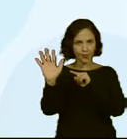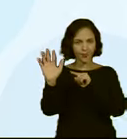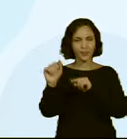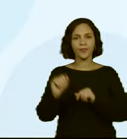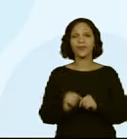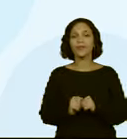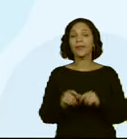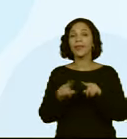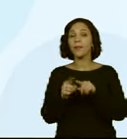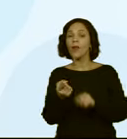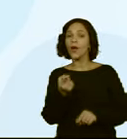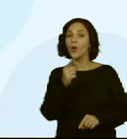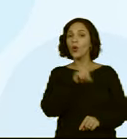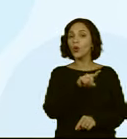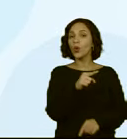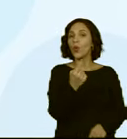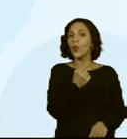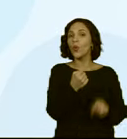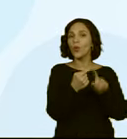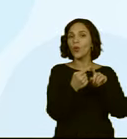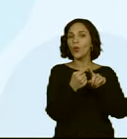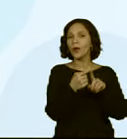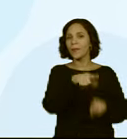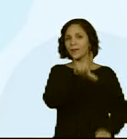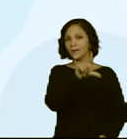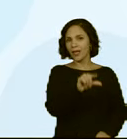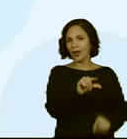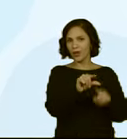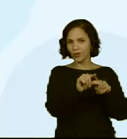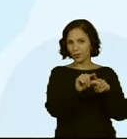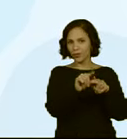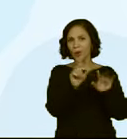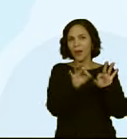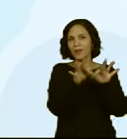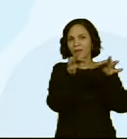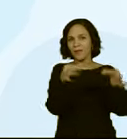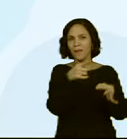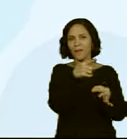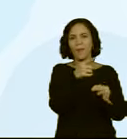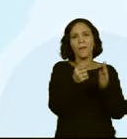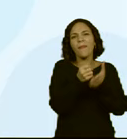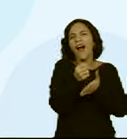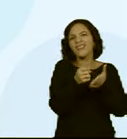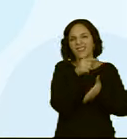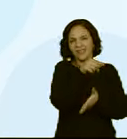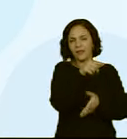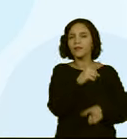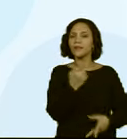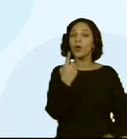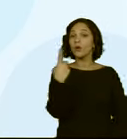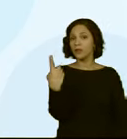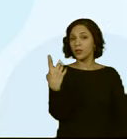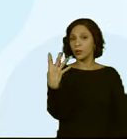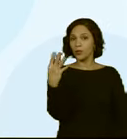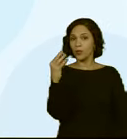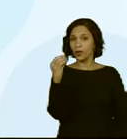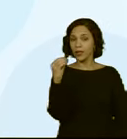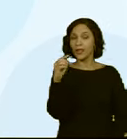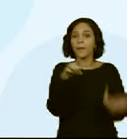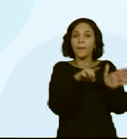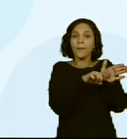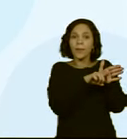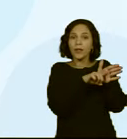e o valor um que é o valor mais barato a mochila básica então 140 -